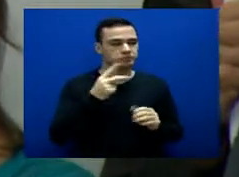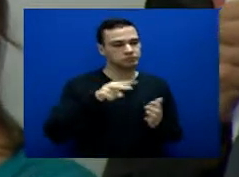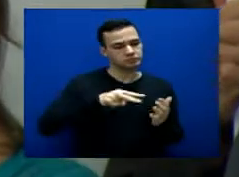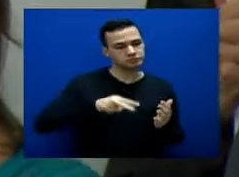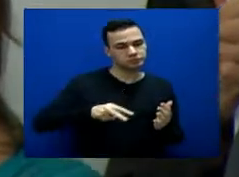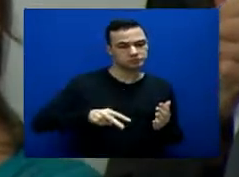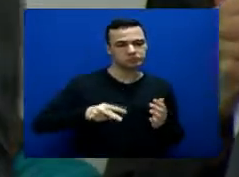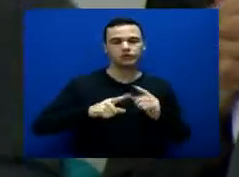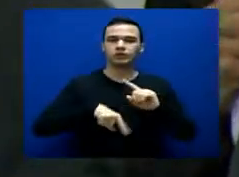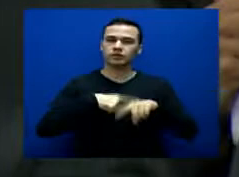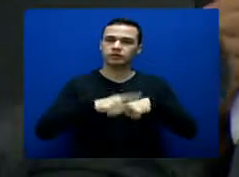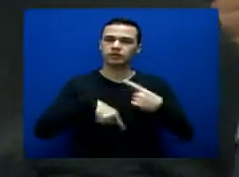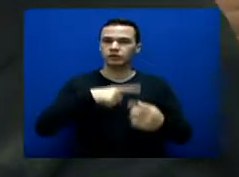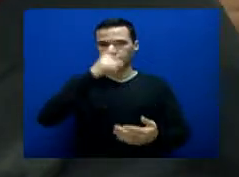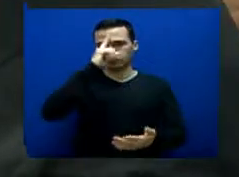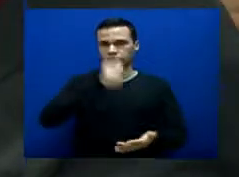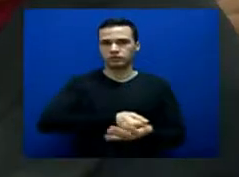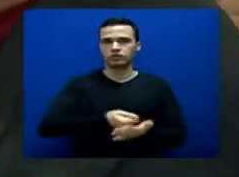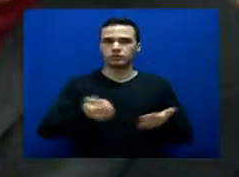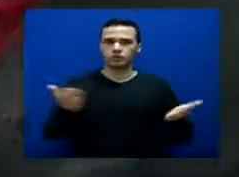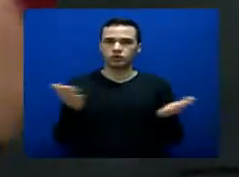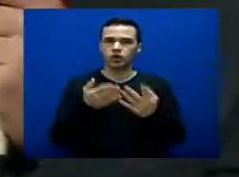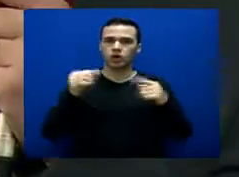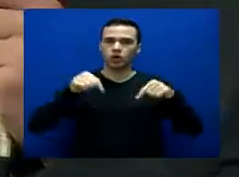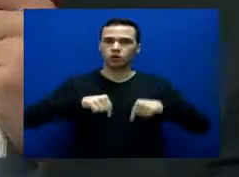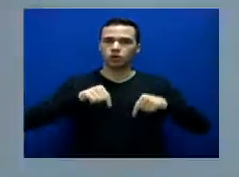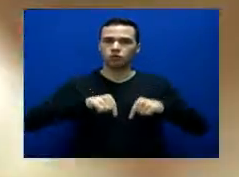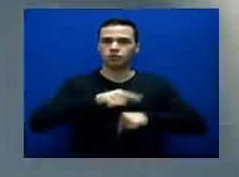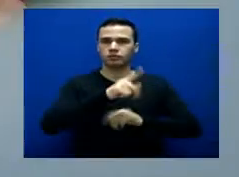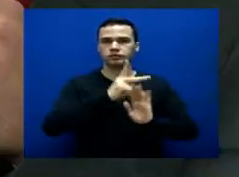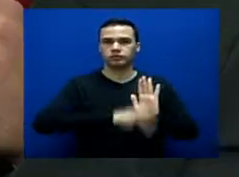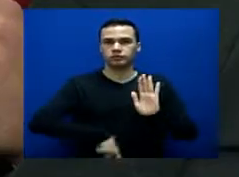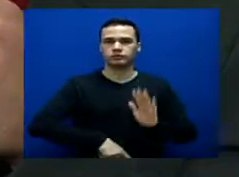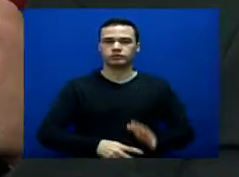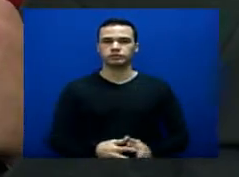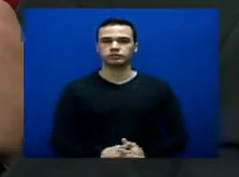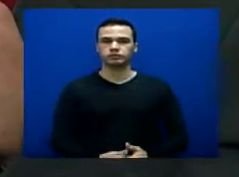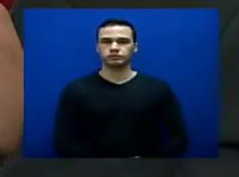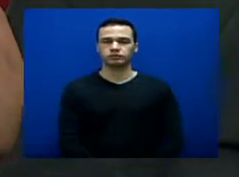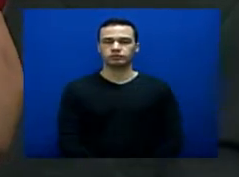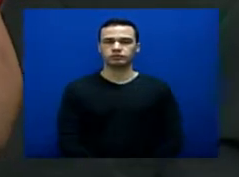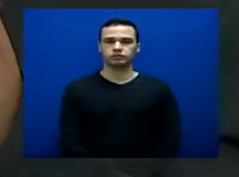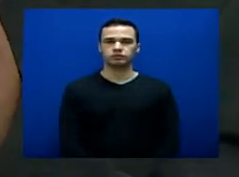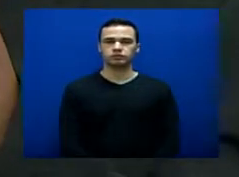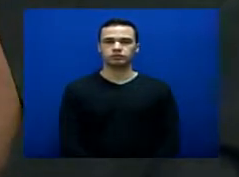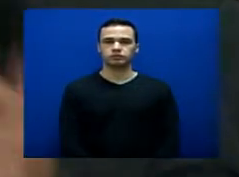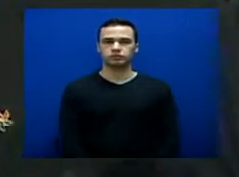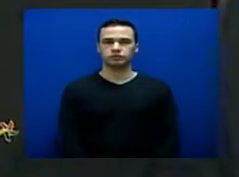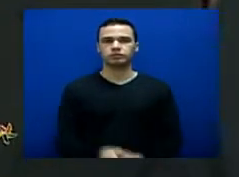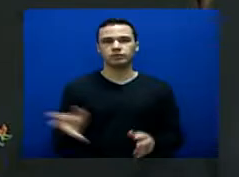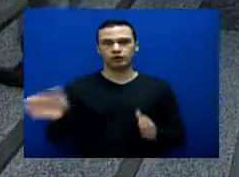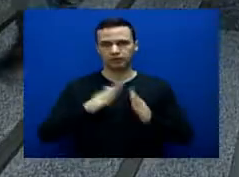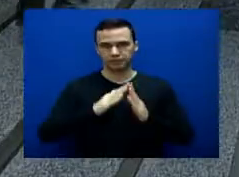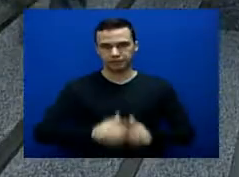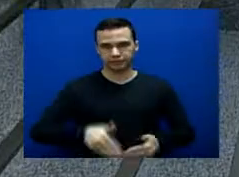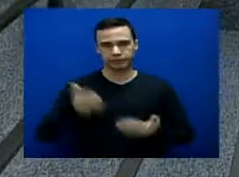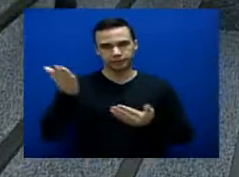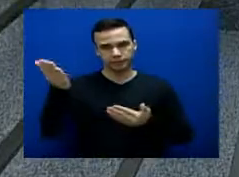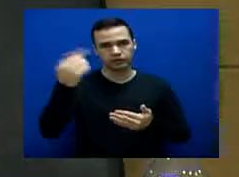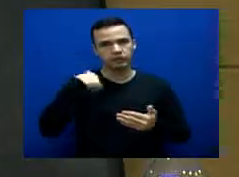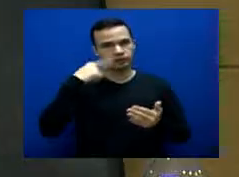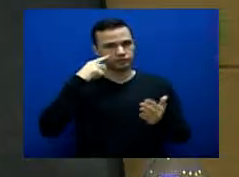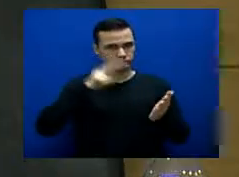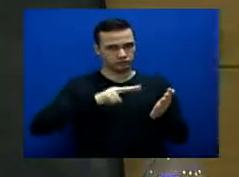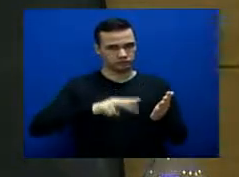emenda. Para que a gente possa votar hoje esse projeto. Manda. Ó, o pedido de Vossa Excelência, eu consultei